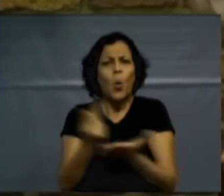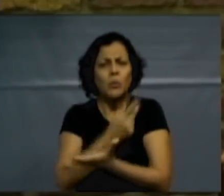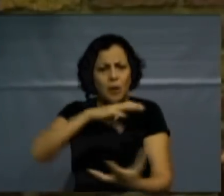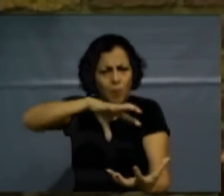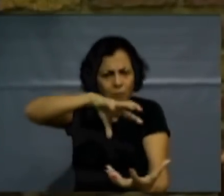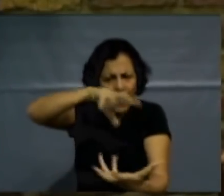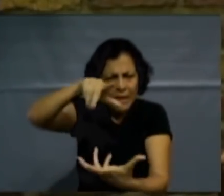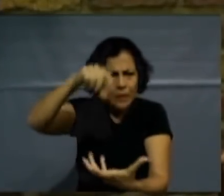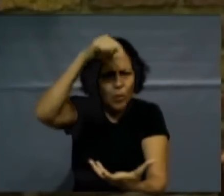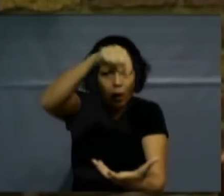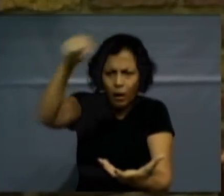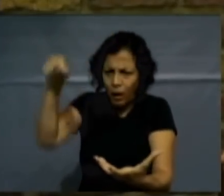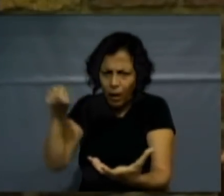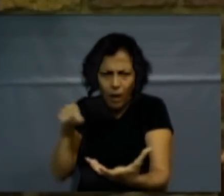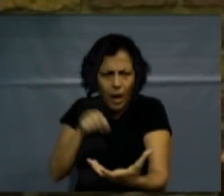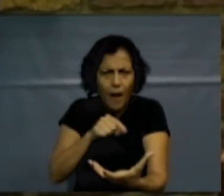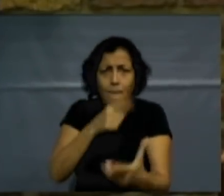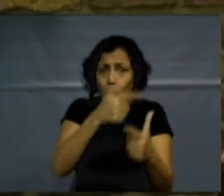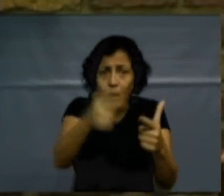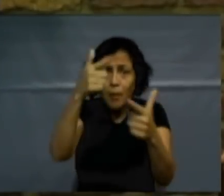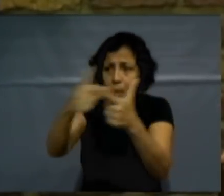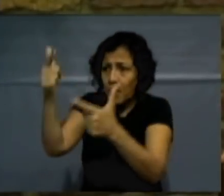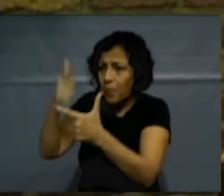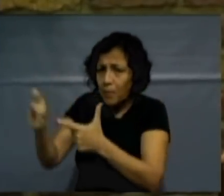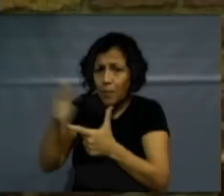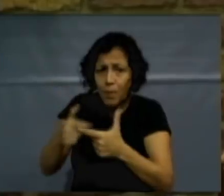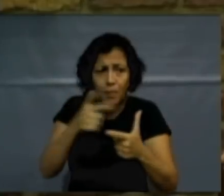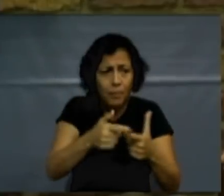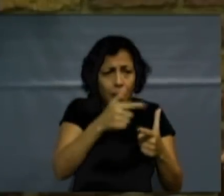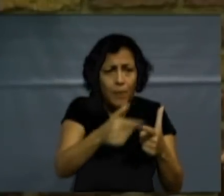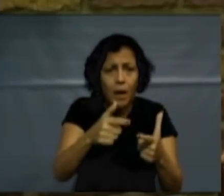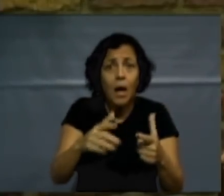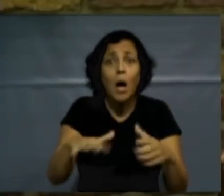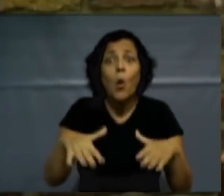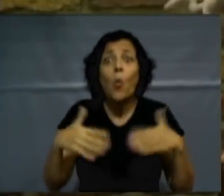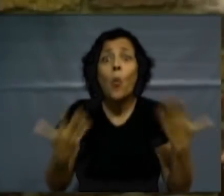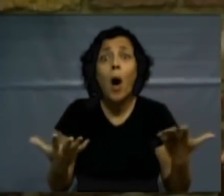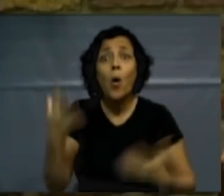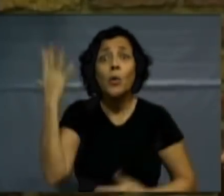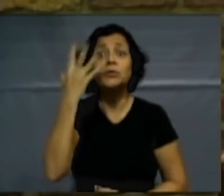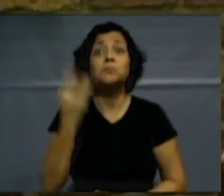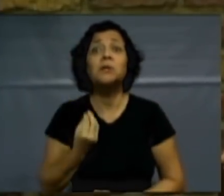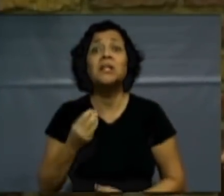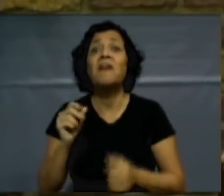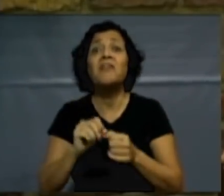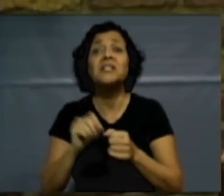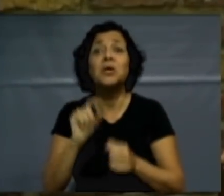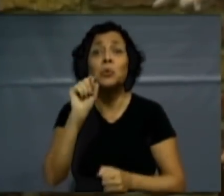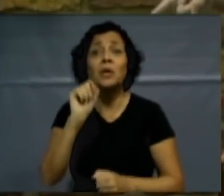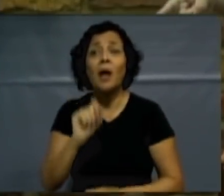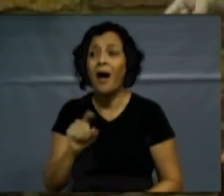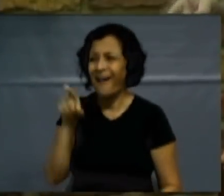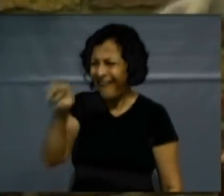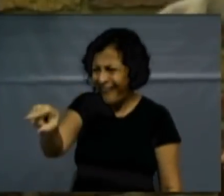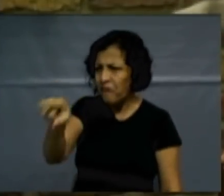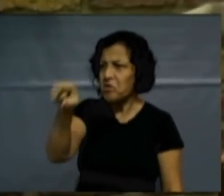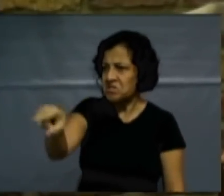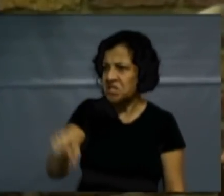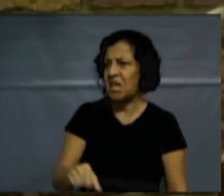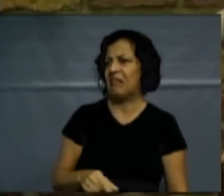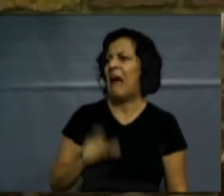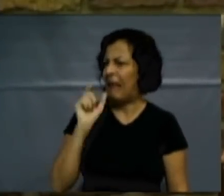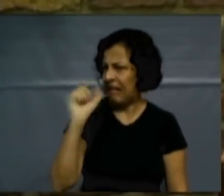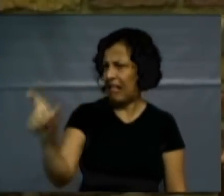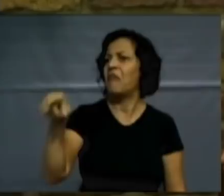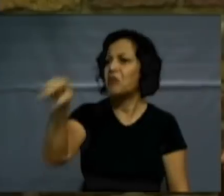os podres têm levantado assim. E qual é o posicionamento do espírita? É de apontar o dedo? É de xingar? É de dizer que tinha que prender